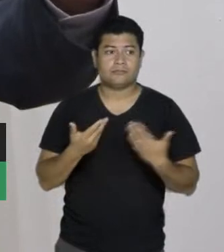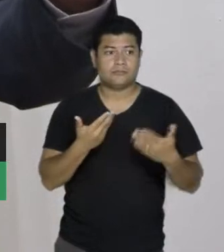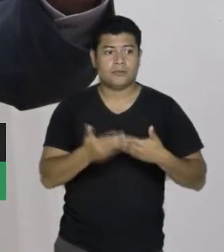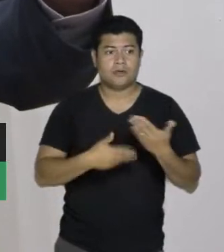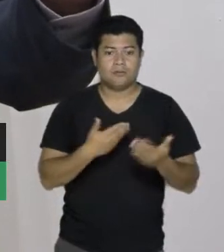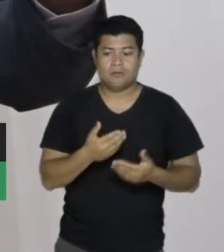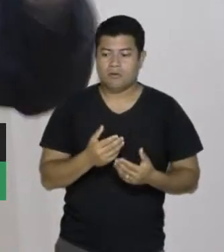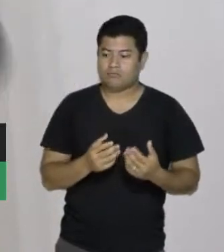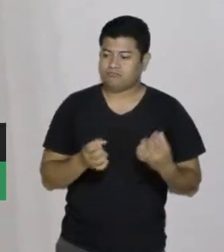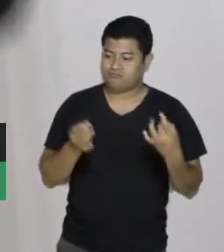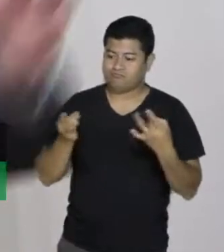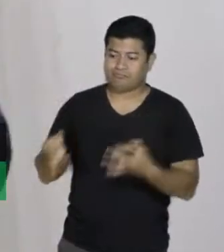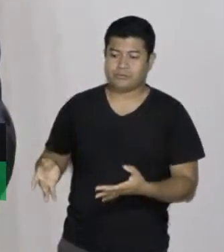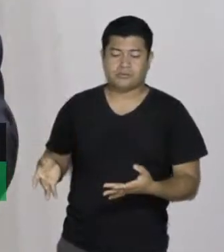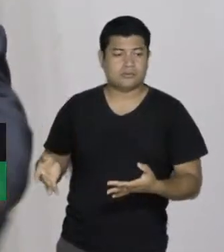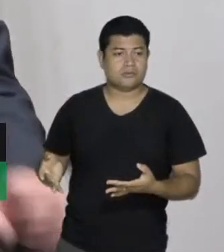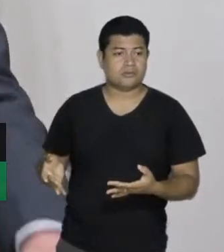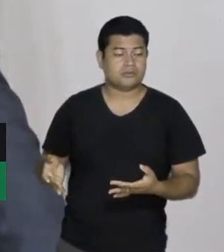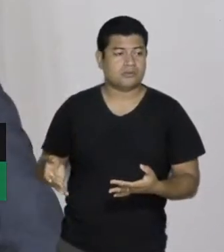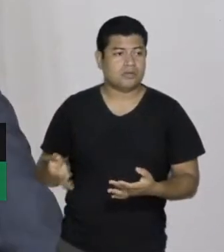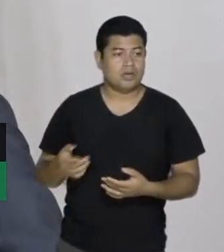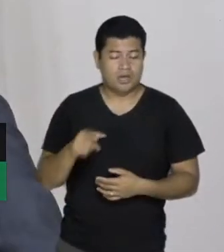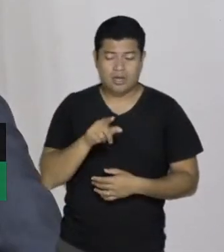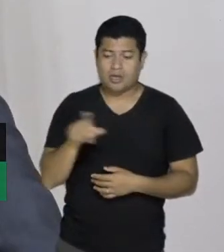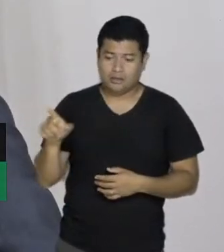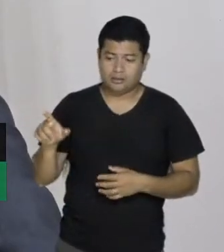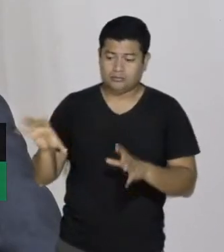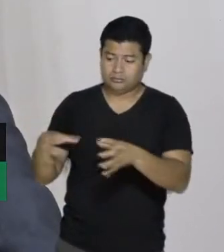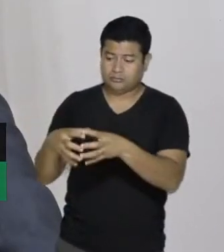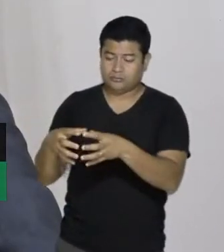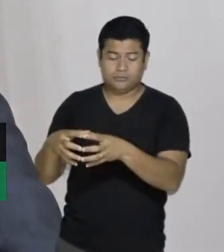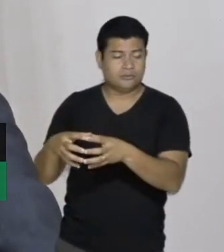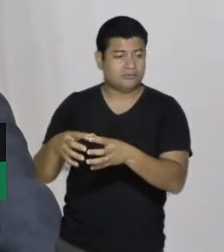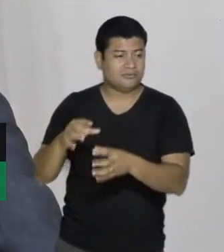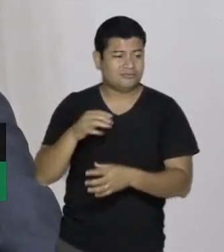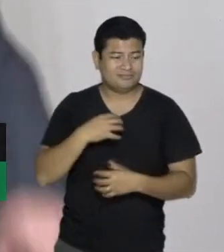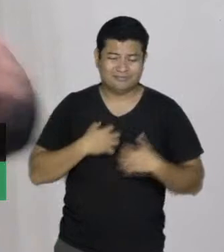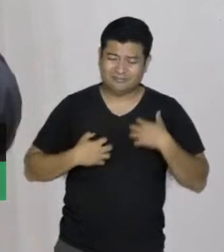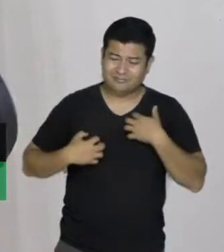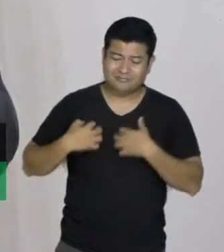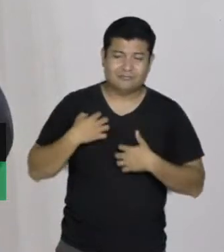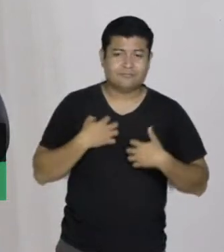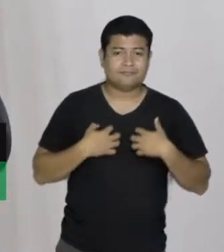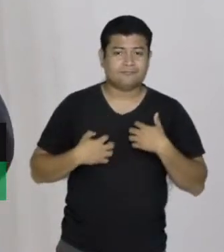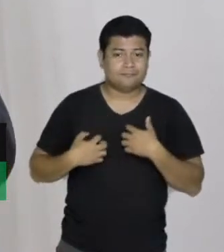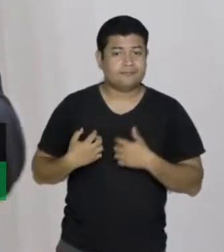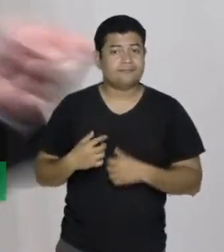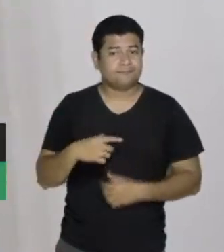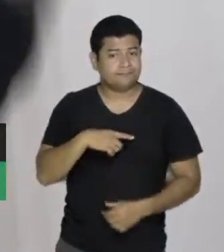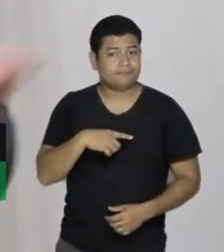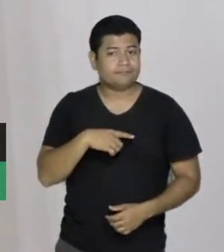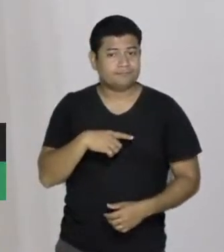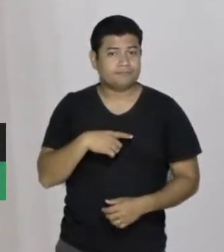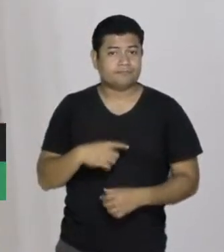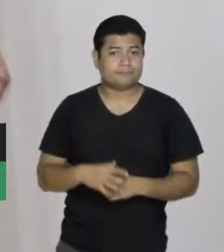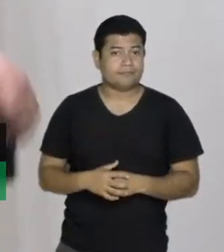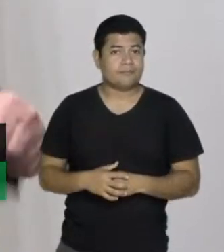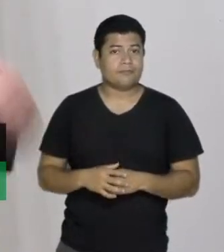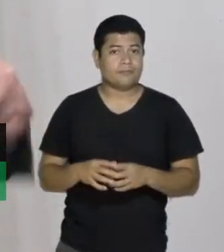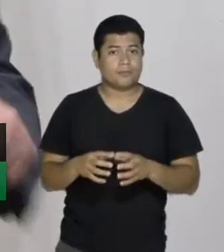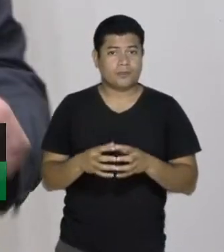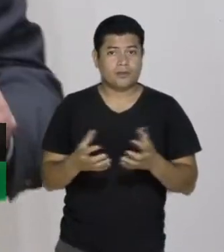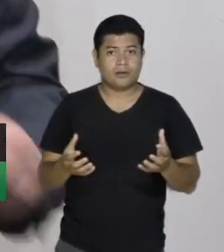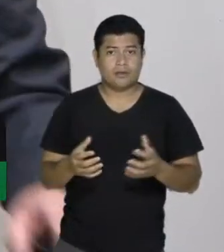se adonaram daquilo até mesmo a grande maioria com o